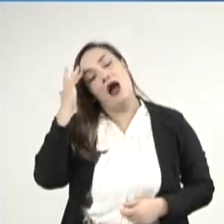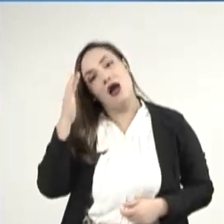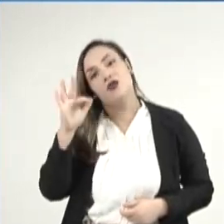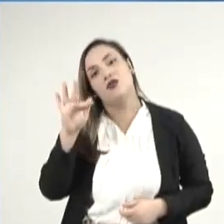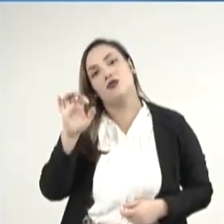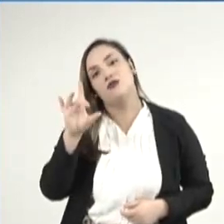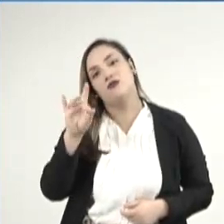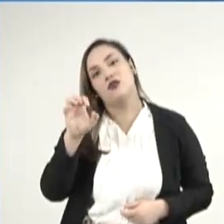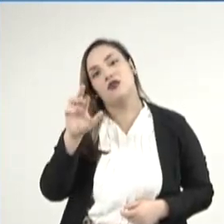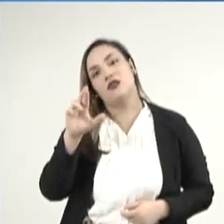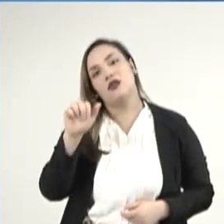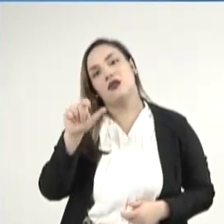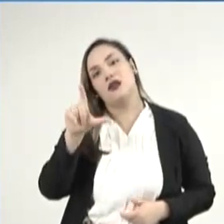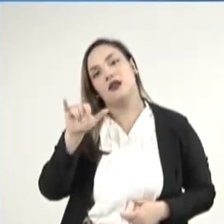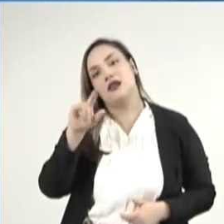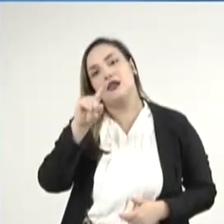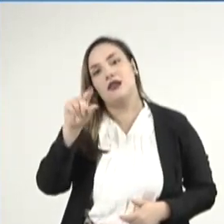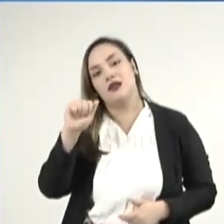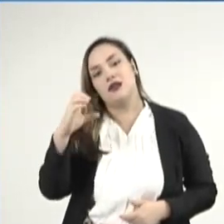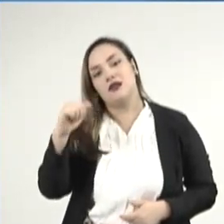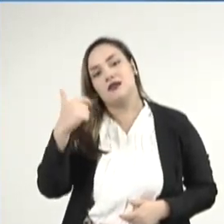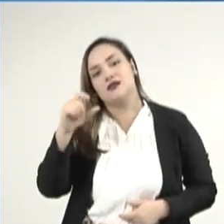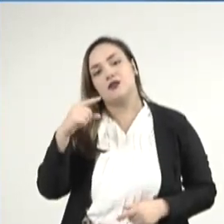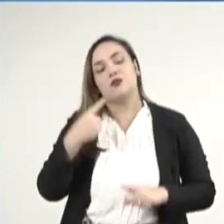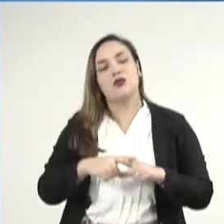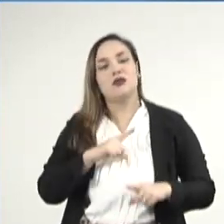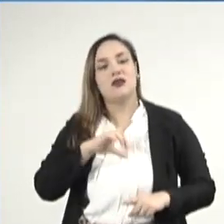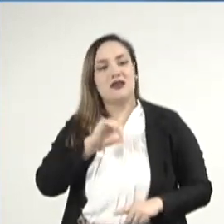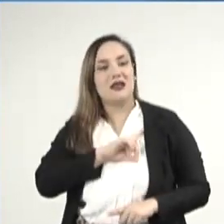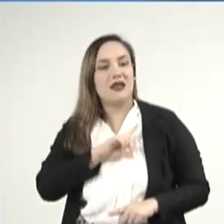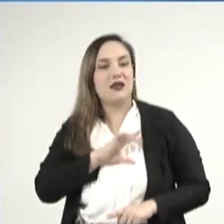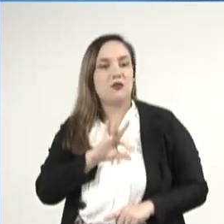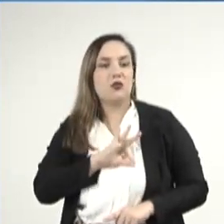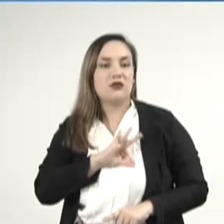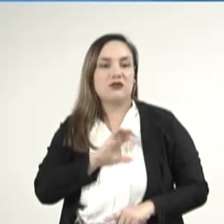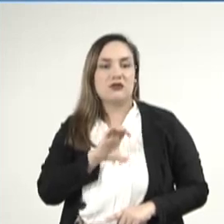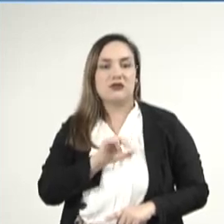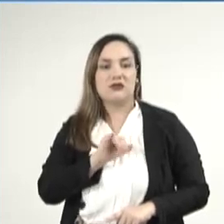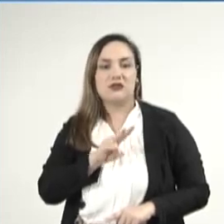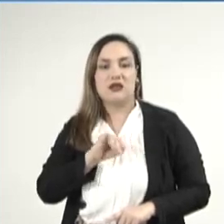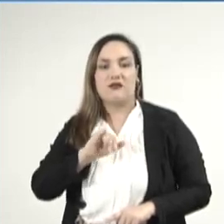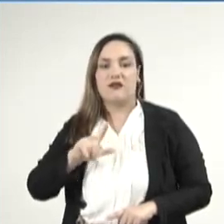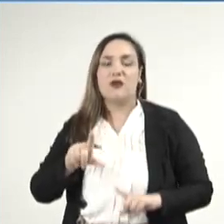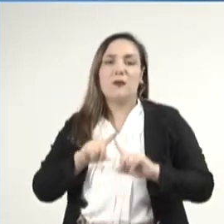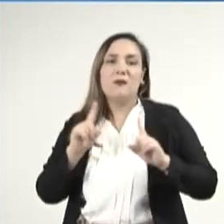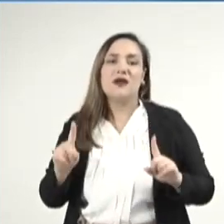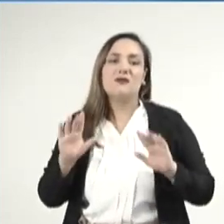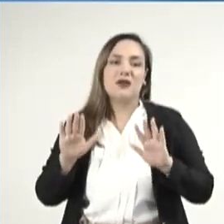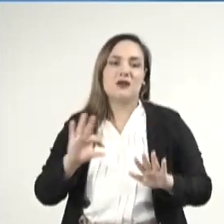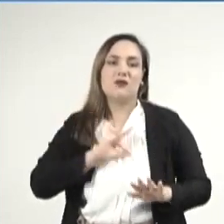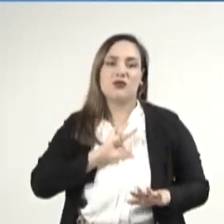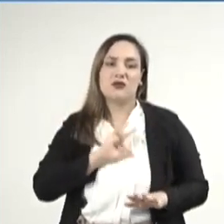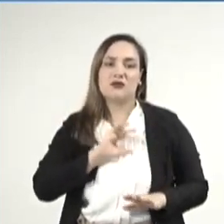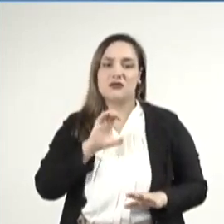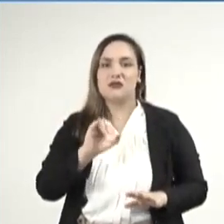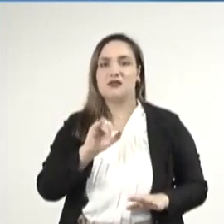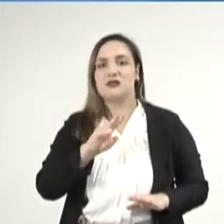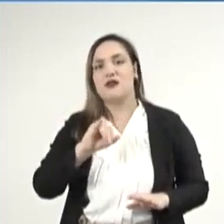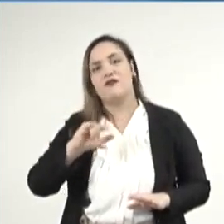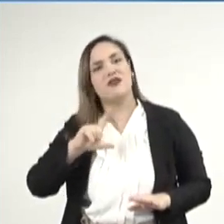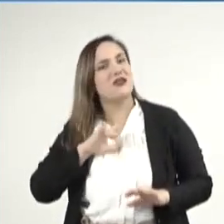porque havia envolvimento do delegado da Polícia Civil, mas a Polícia Civil tem feito trabalhos extraordinários por todo o